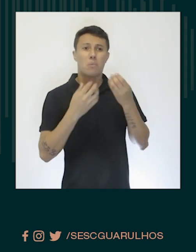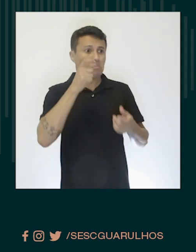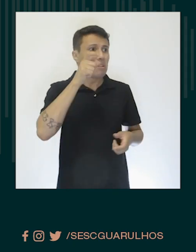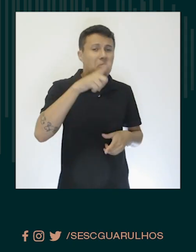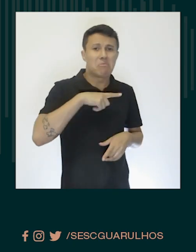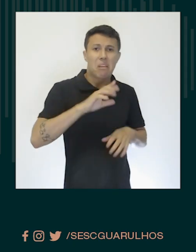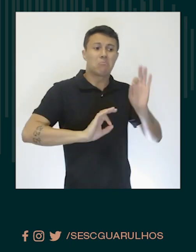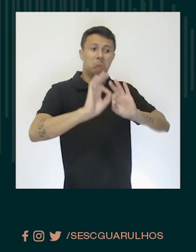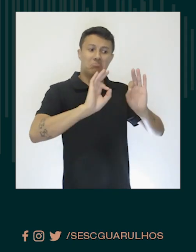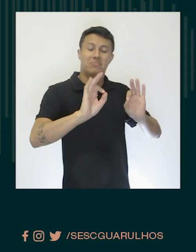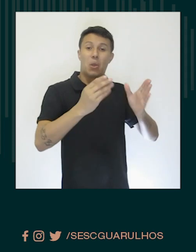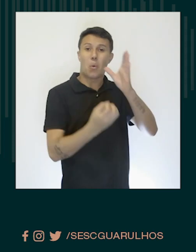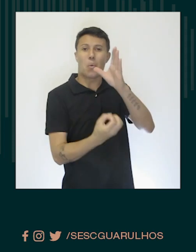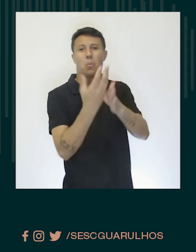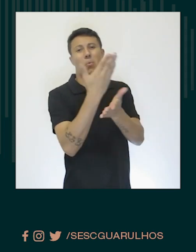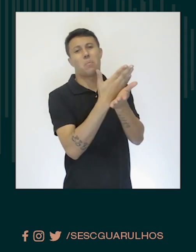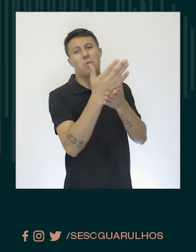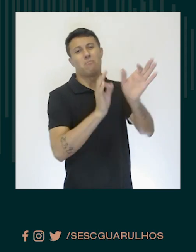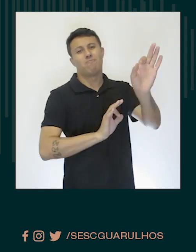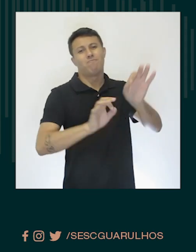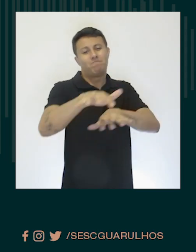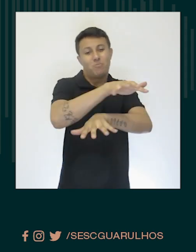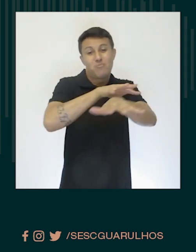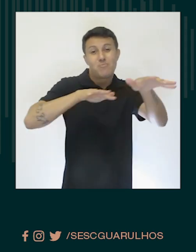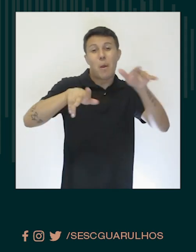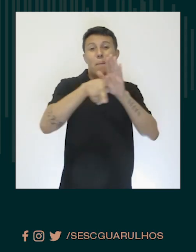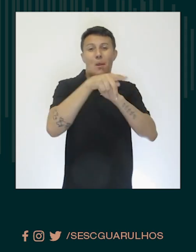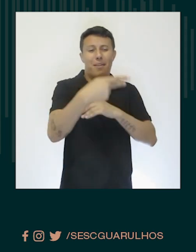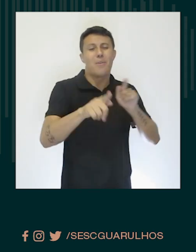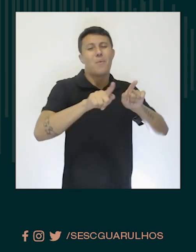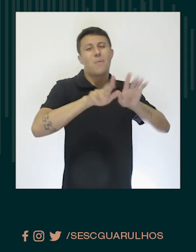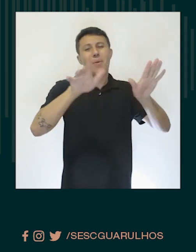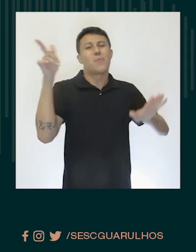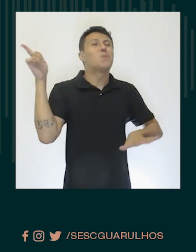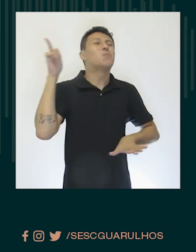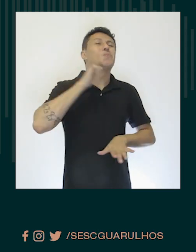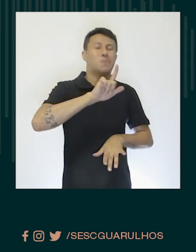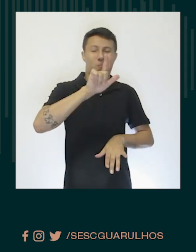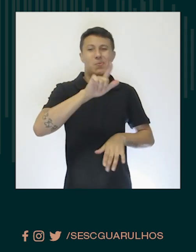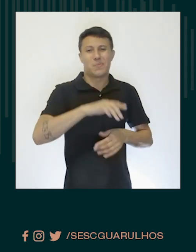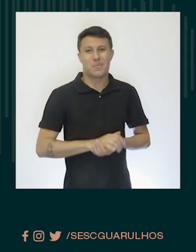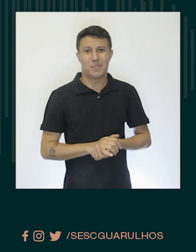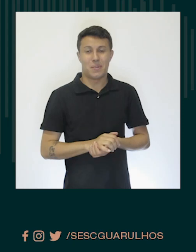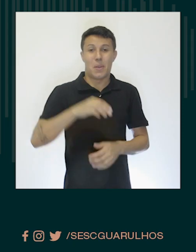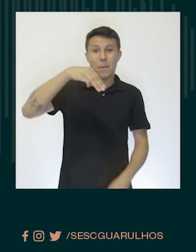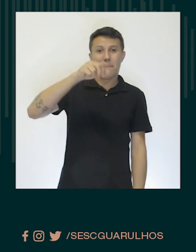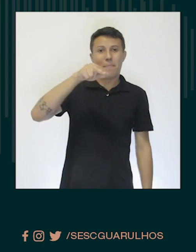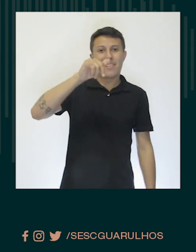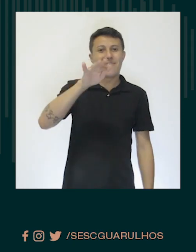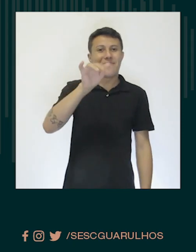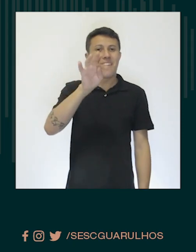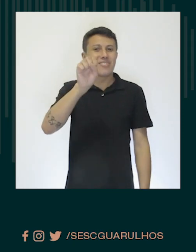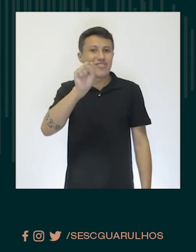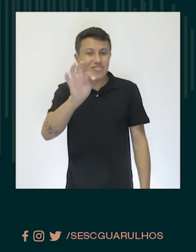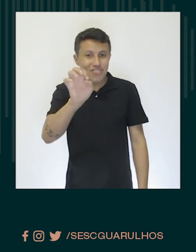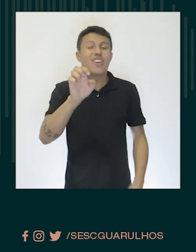não se interessam? E foi aí que começou toda a movimentação em Guarulhos, e a gente fez um manifesto